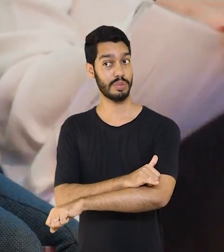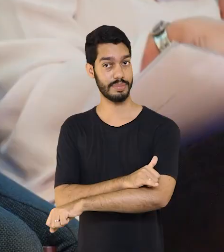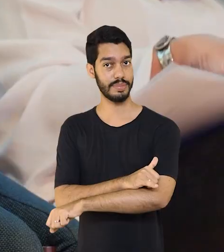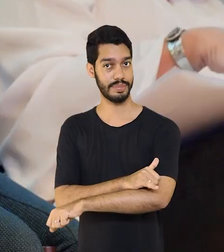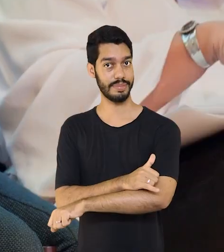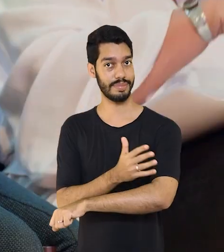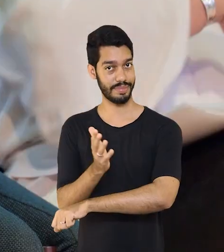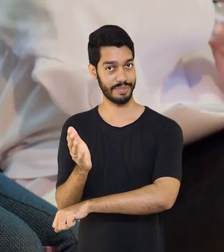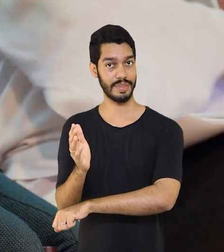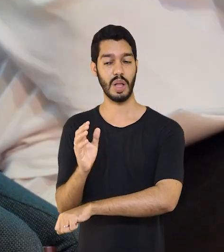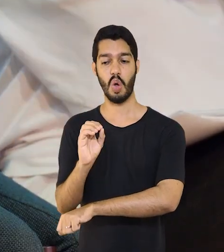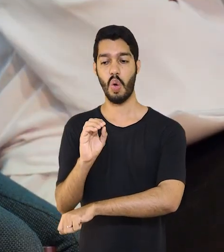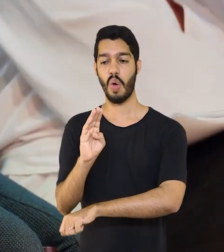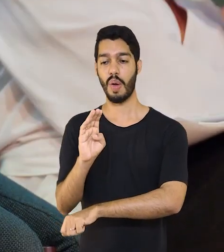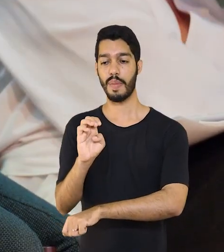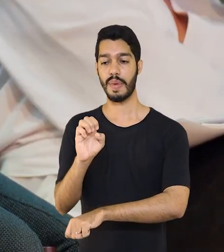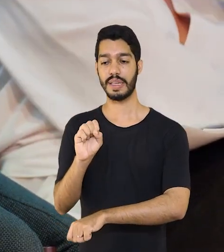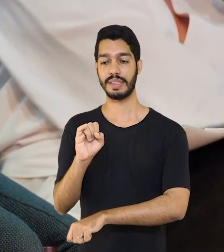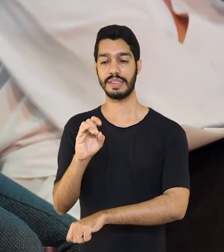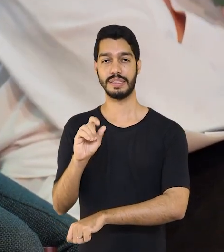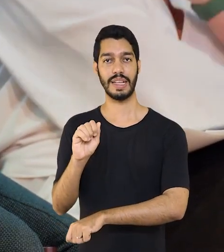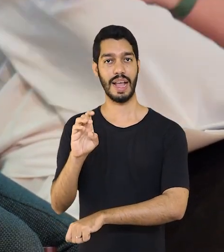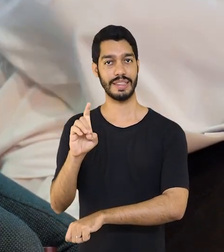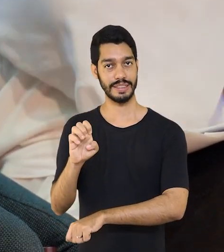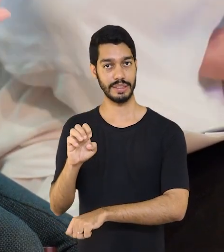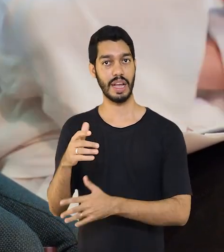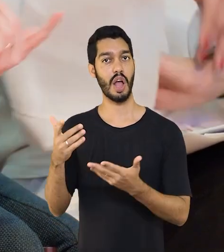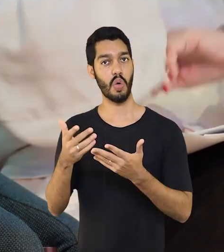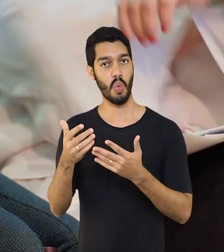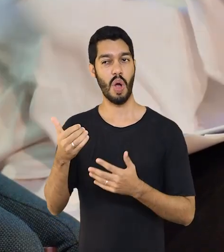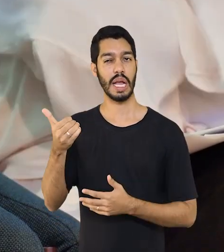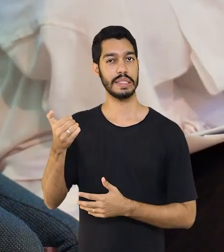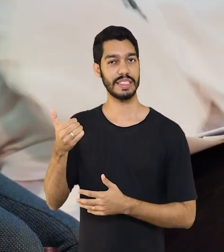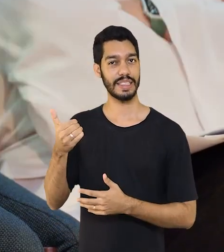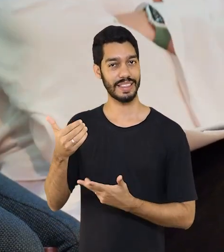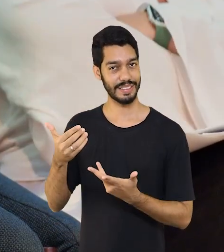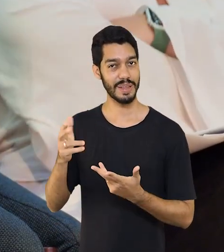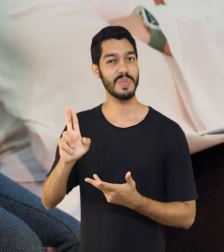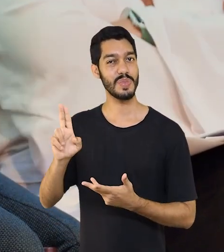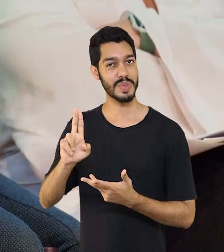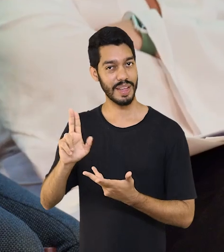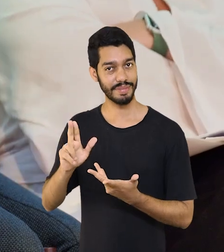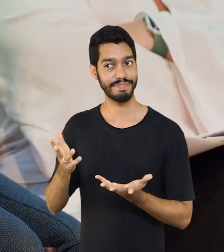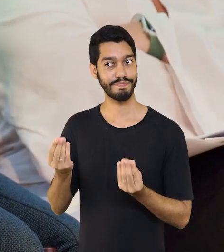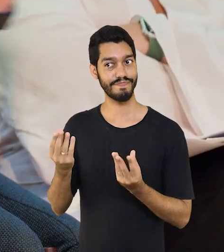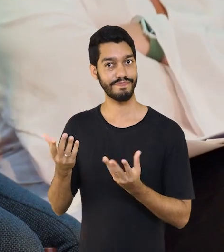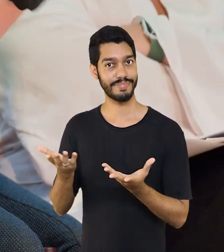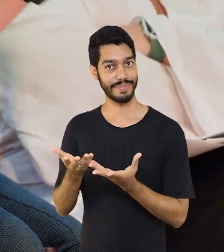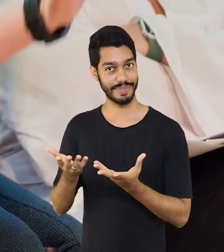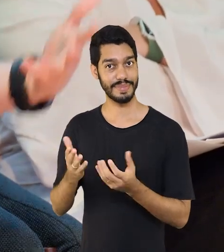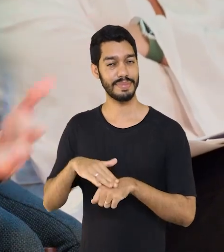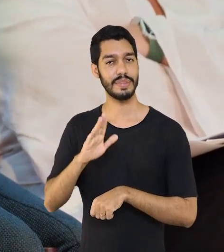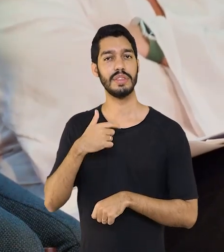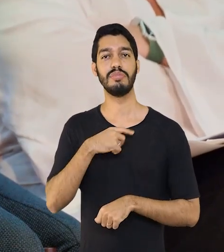sobre o tratamento de obesidade, sobre a importância do tratamento medicamentoso, das canetas, que agora